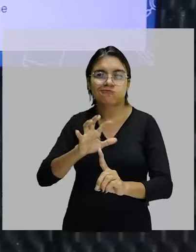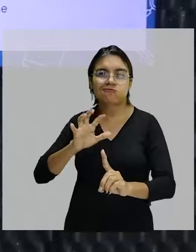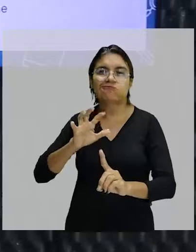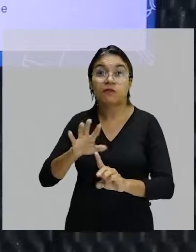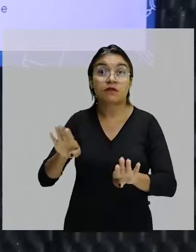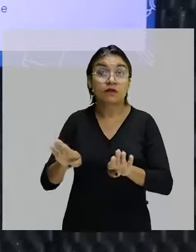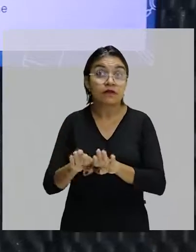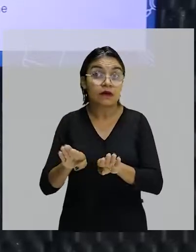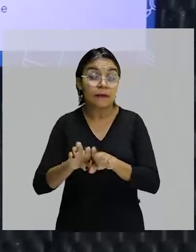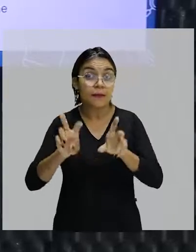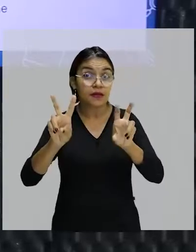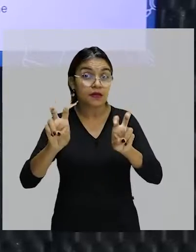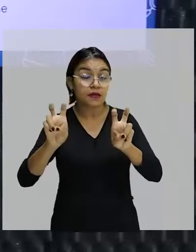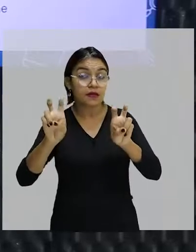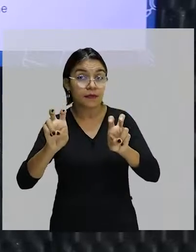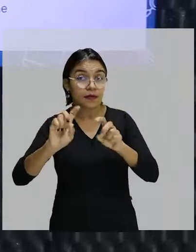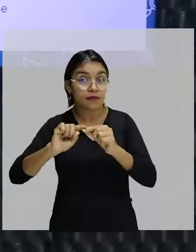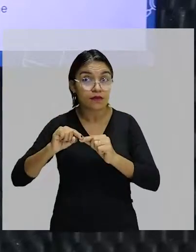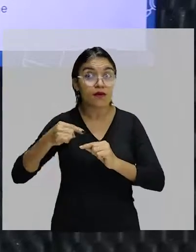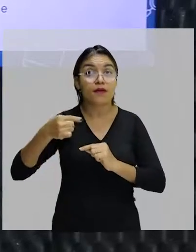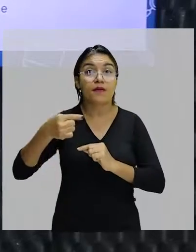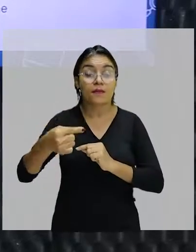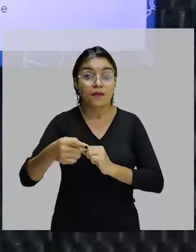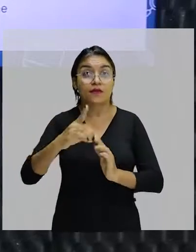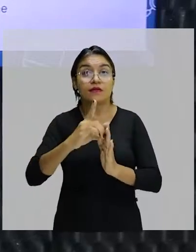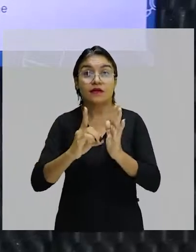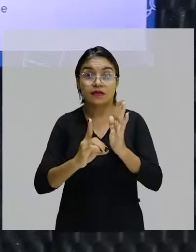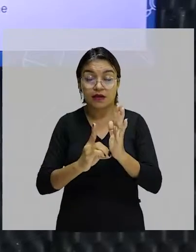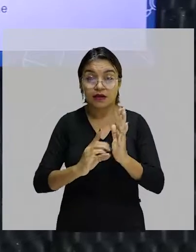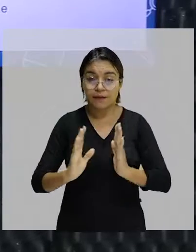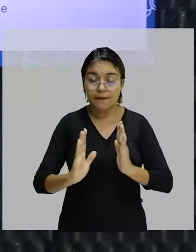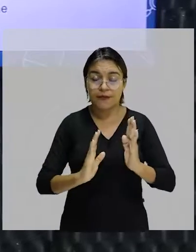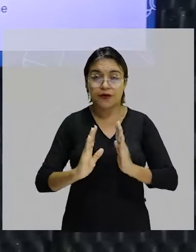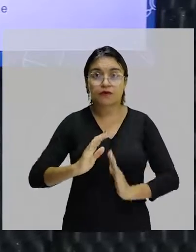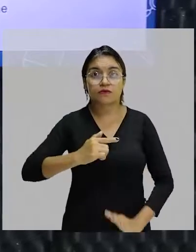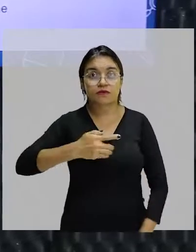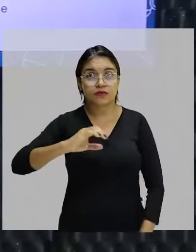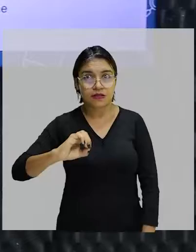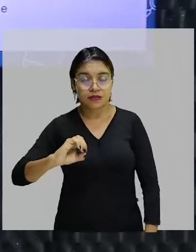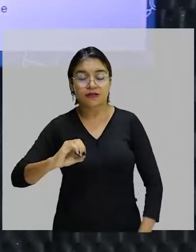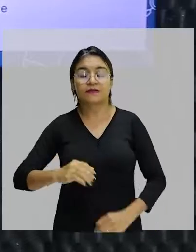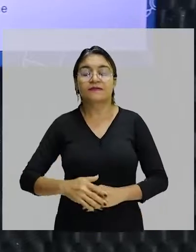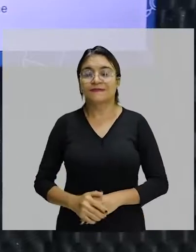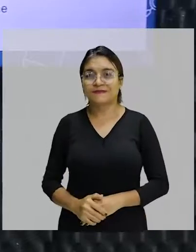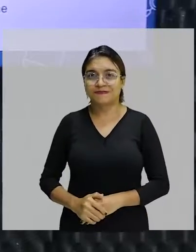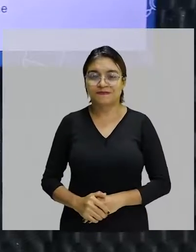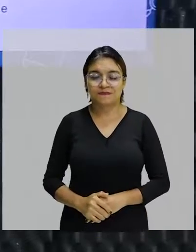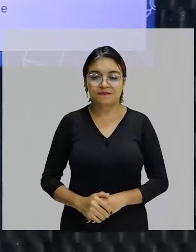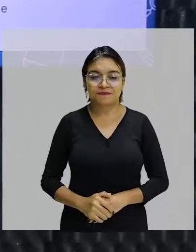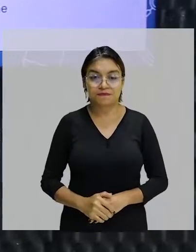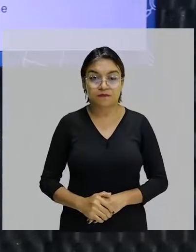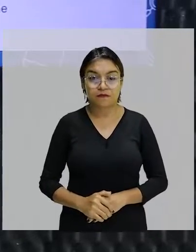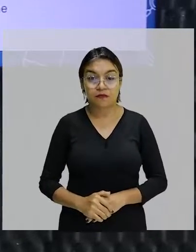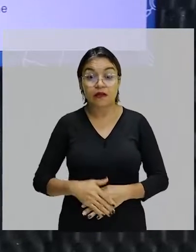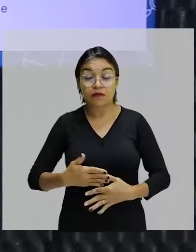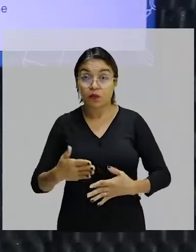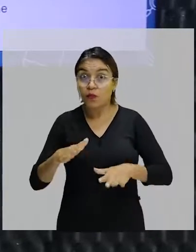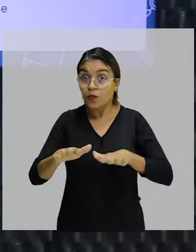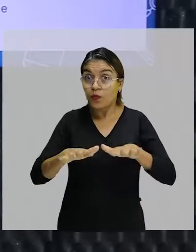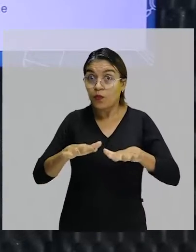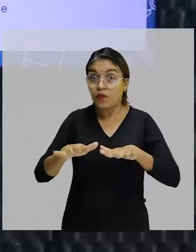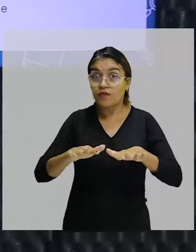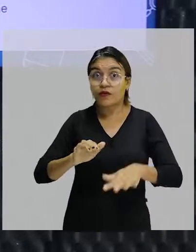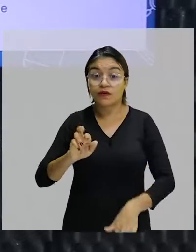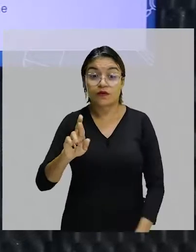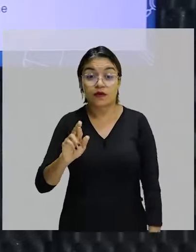suas temáticas somente depois da década de 70, tá? Durante essa década. E esse movimento